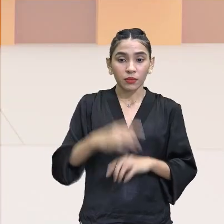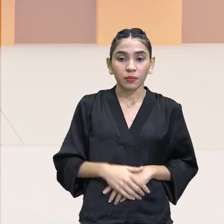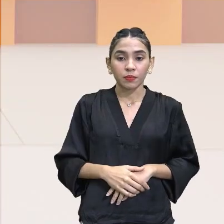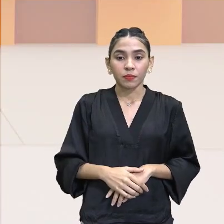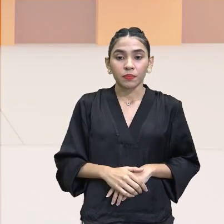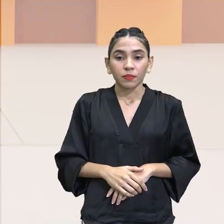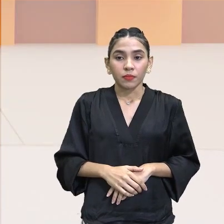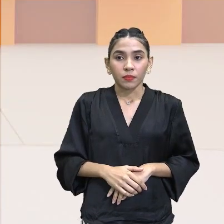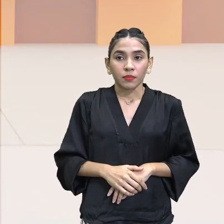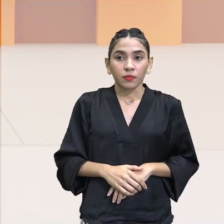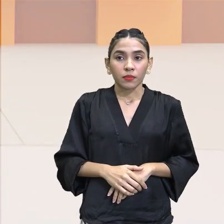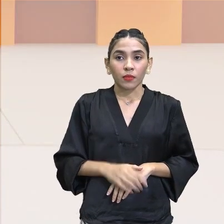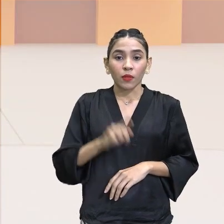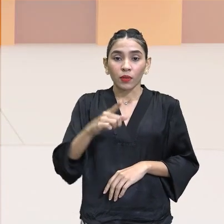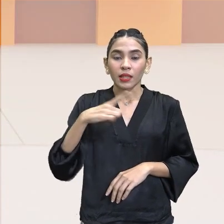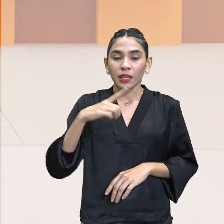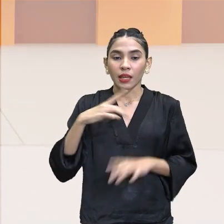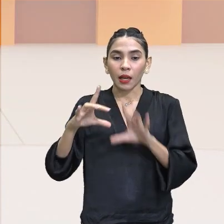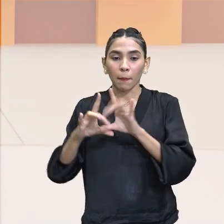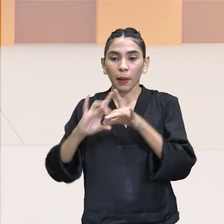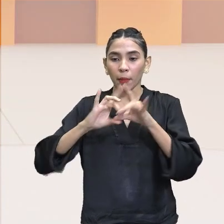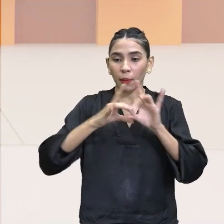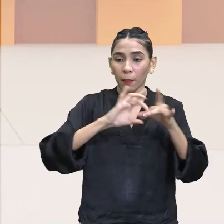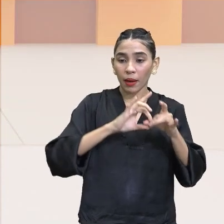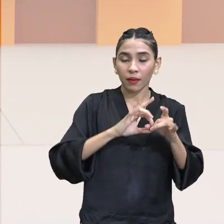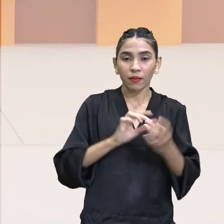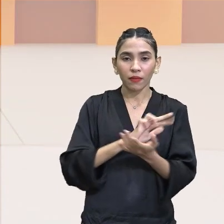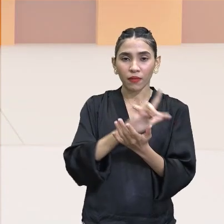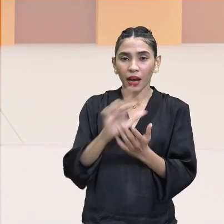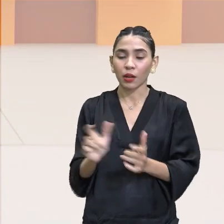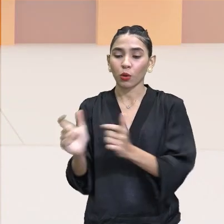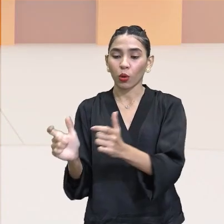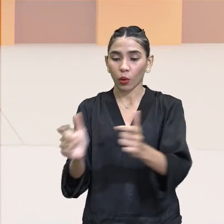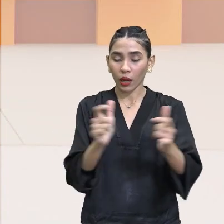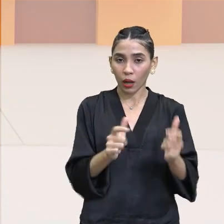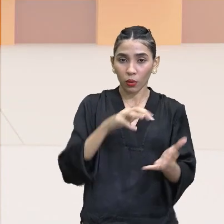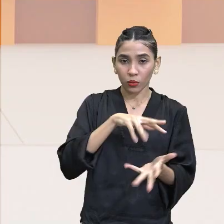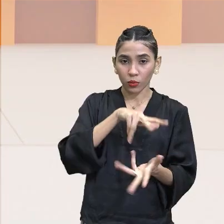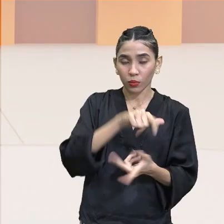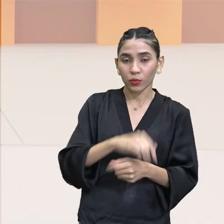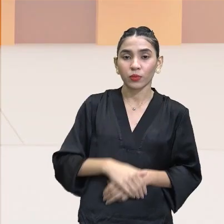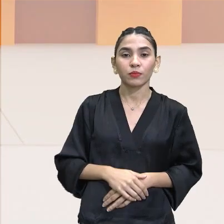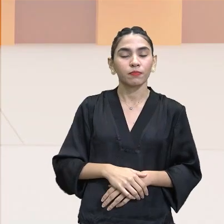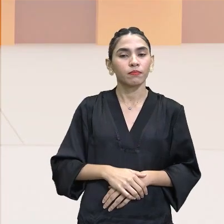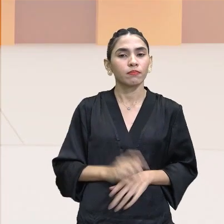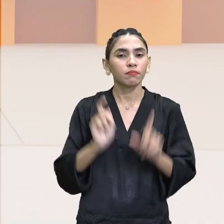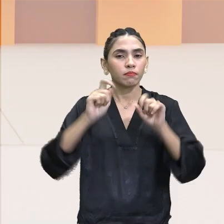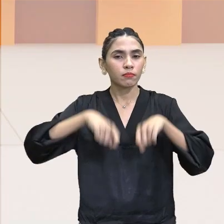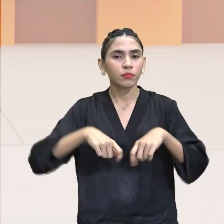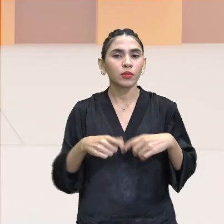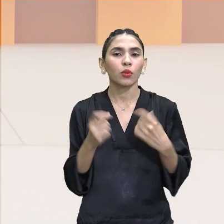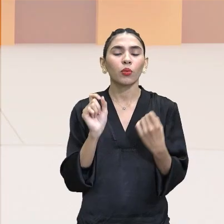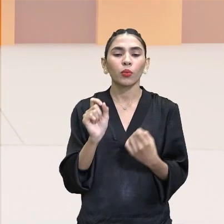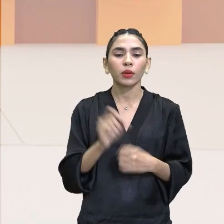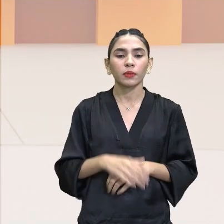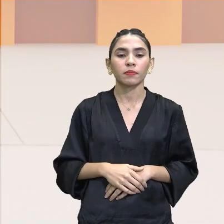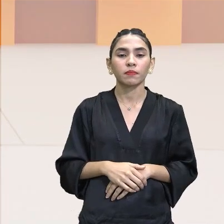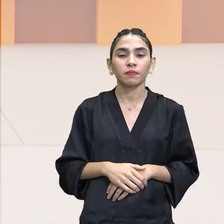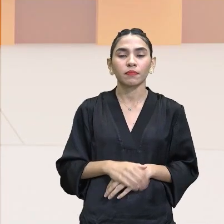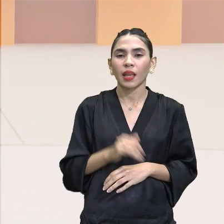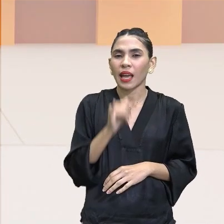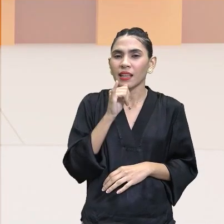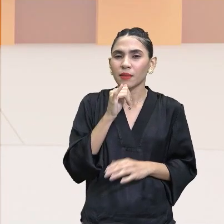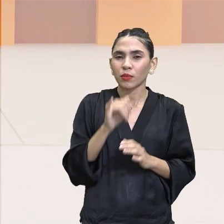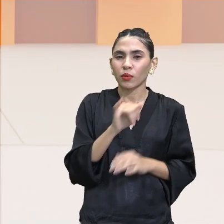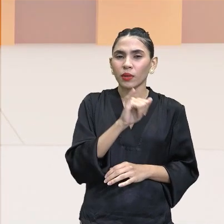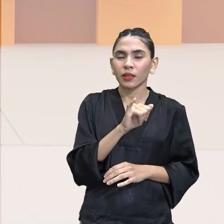ter essa conexão entre vários lugares ali do mundo, né? Isso acaba permitindo com que exista uma chamada